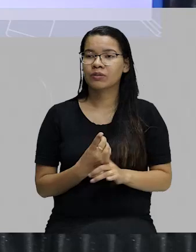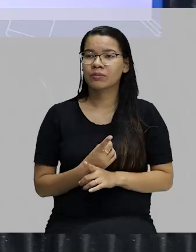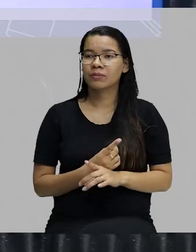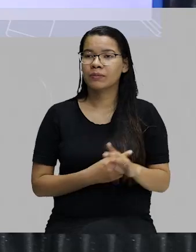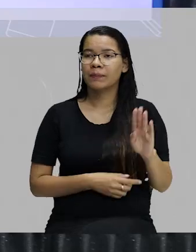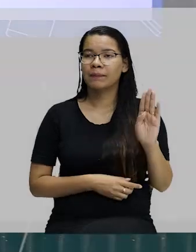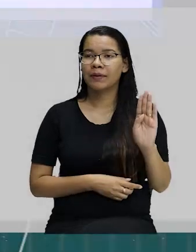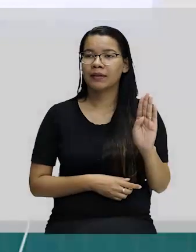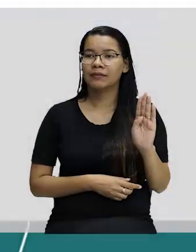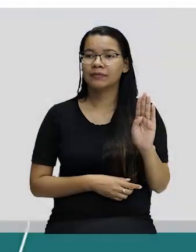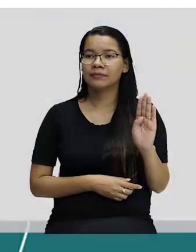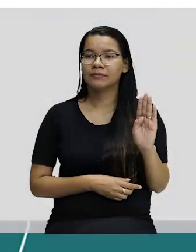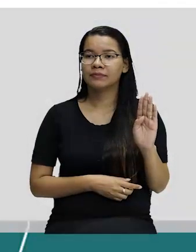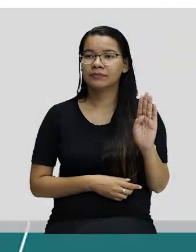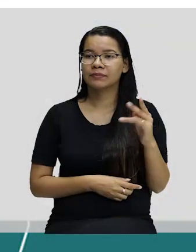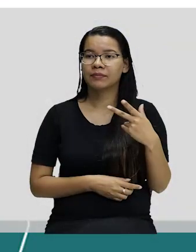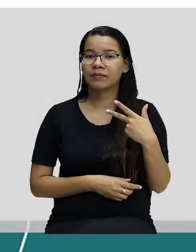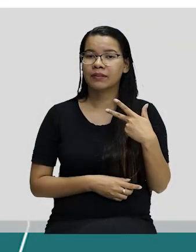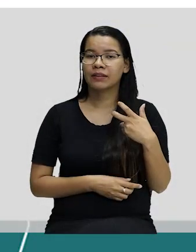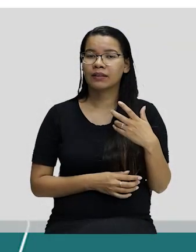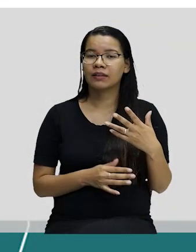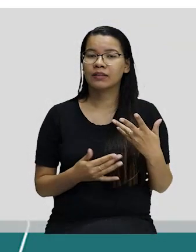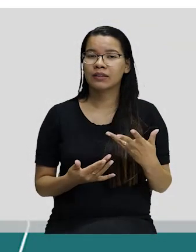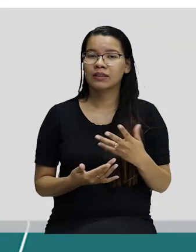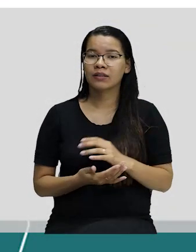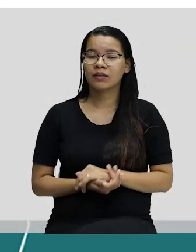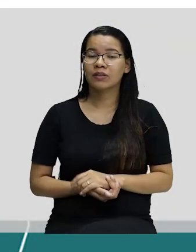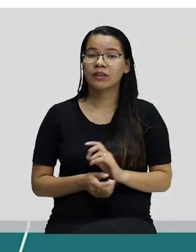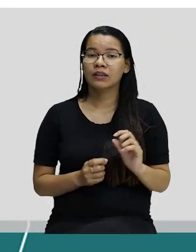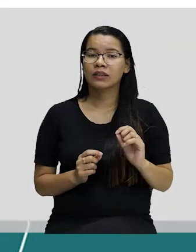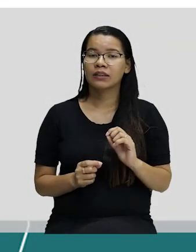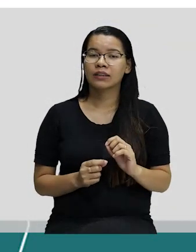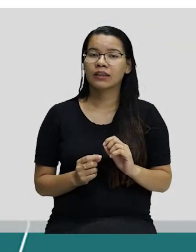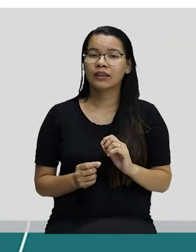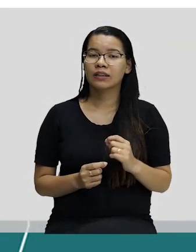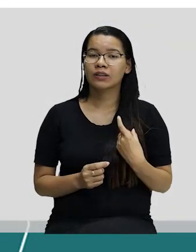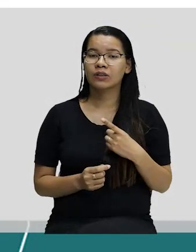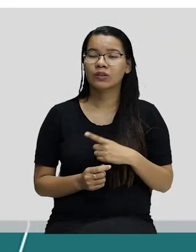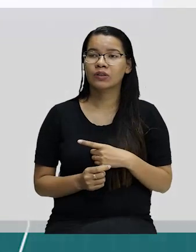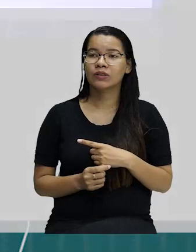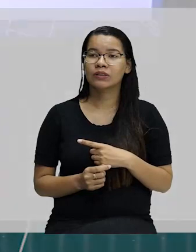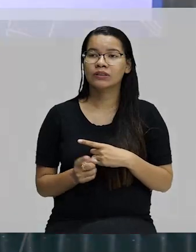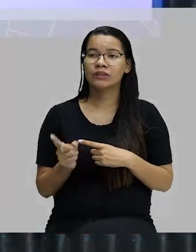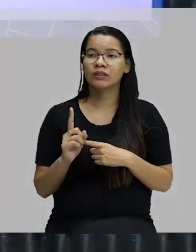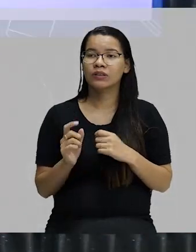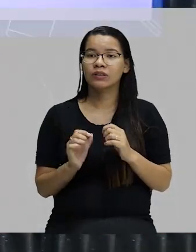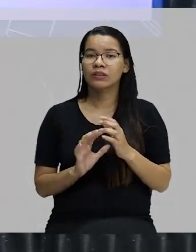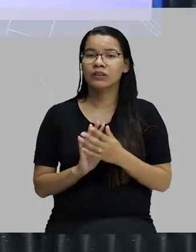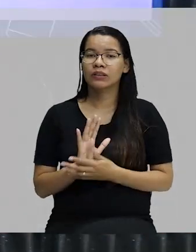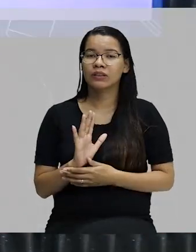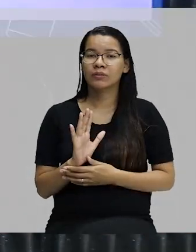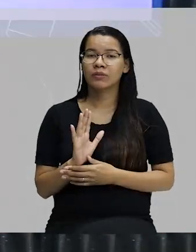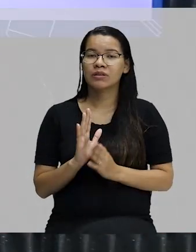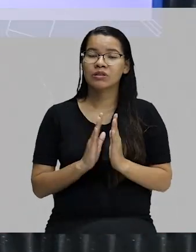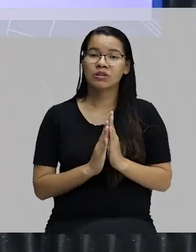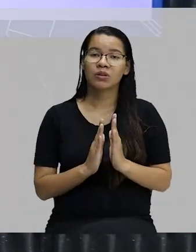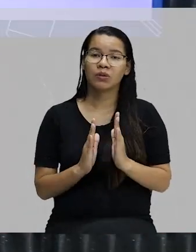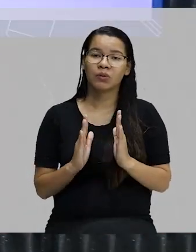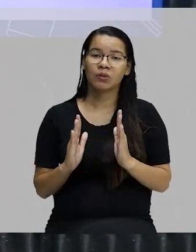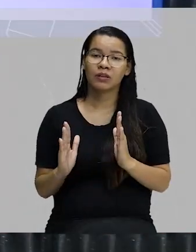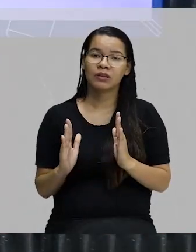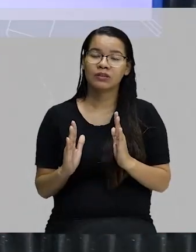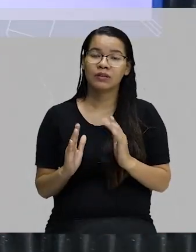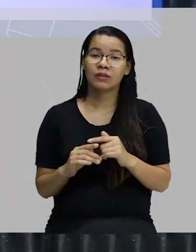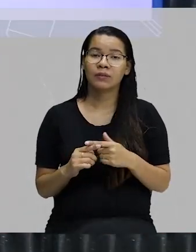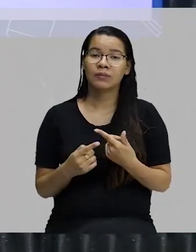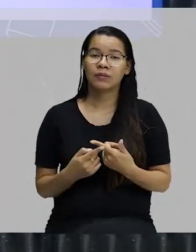Letra B. Perceba, então, que aqui a gente não montou a sequência, tá?